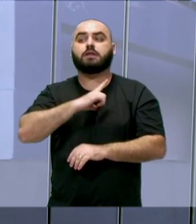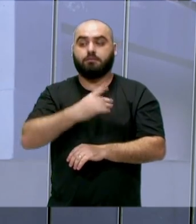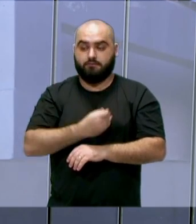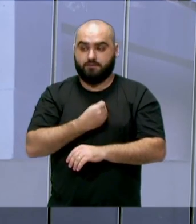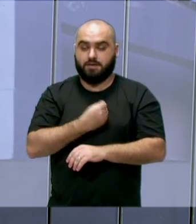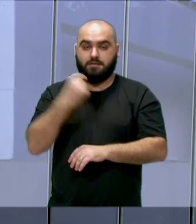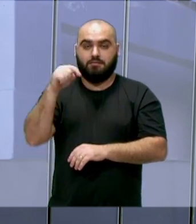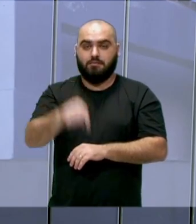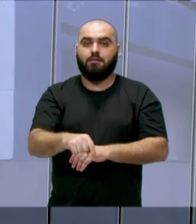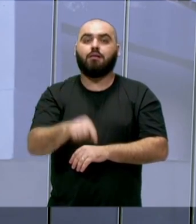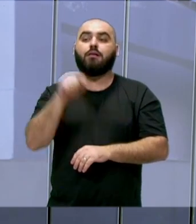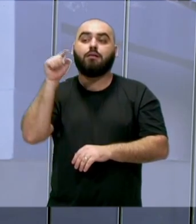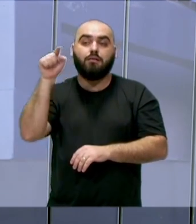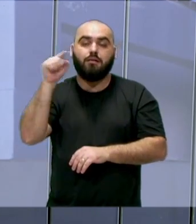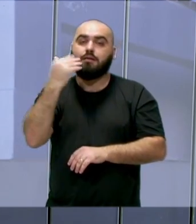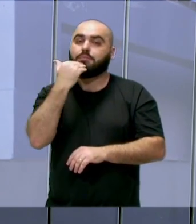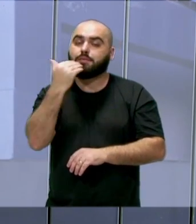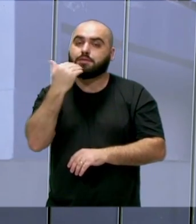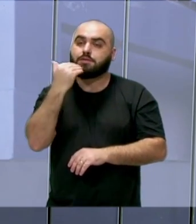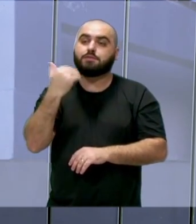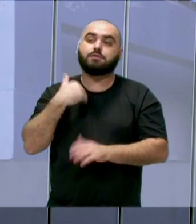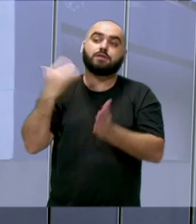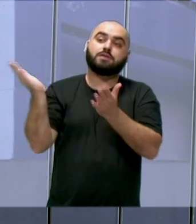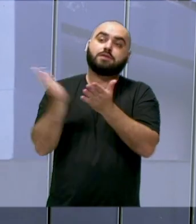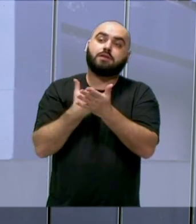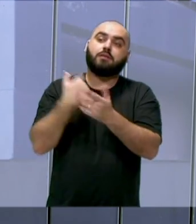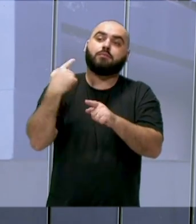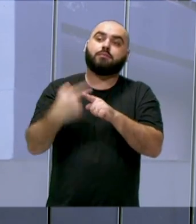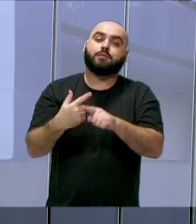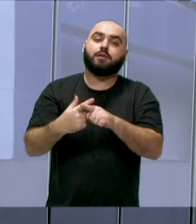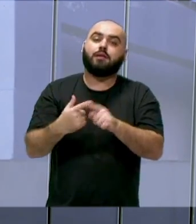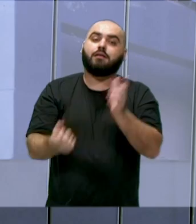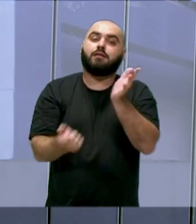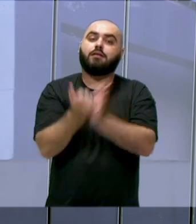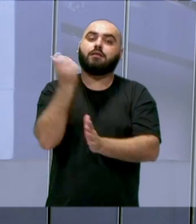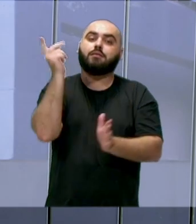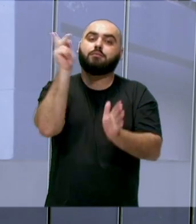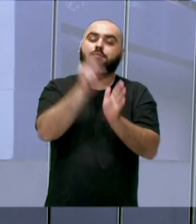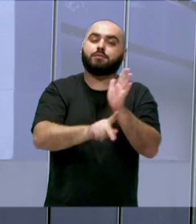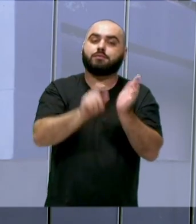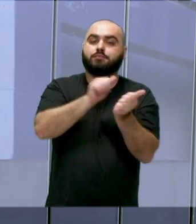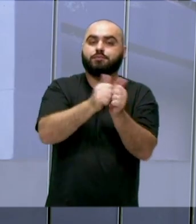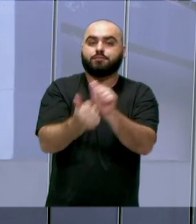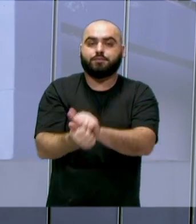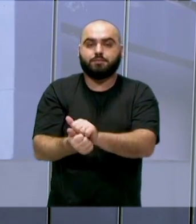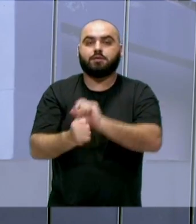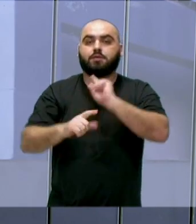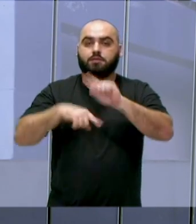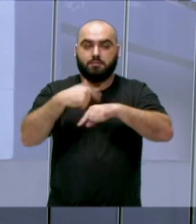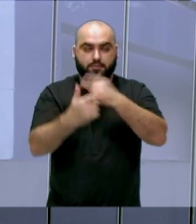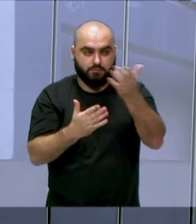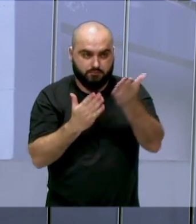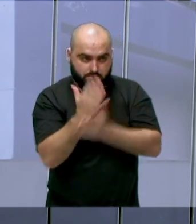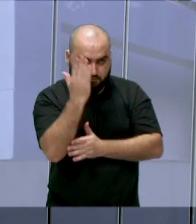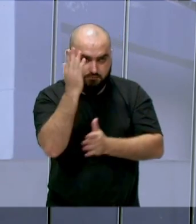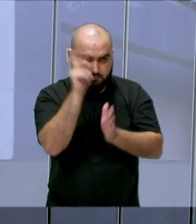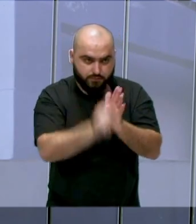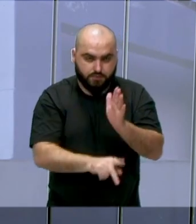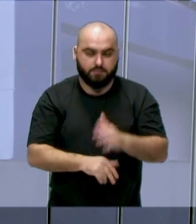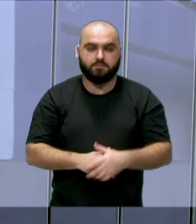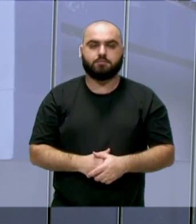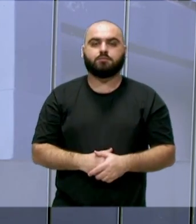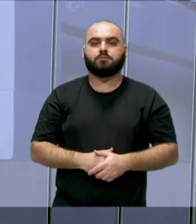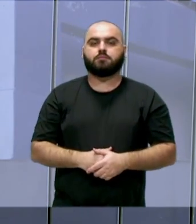e solicitou que eu retirasse porque ela queria readequar o projeto. E nós aprovamos na sequência esse projeto. Então,